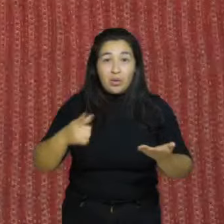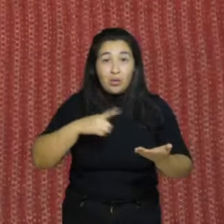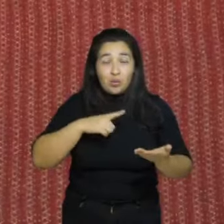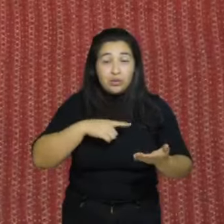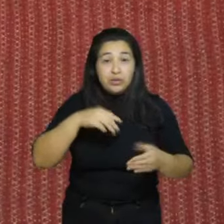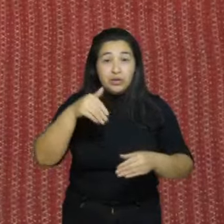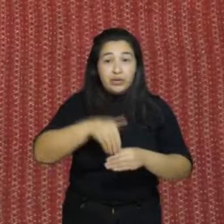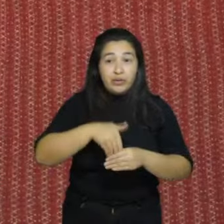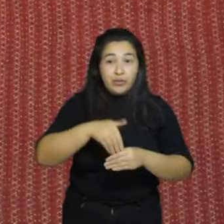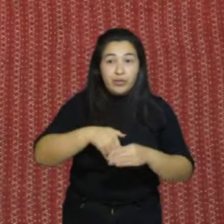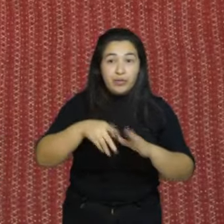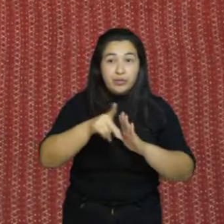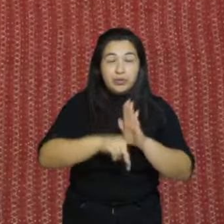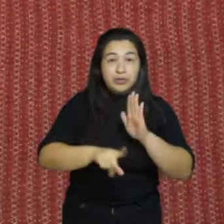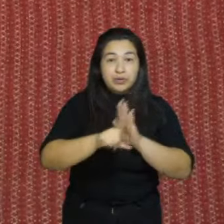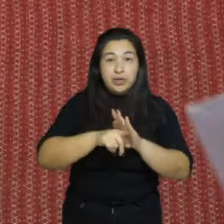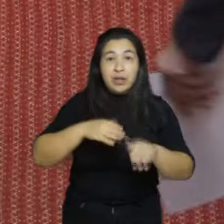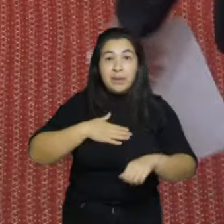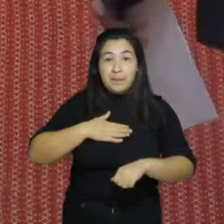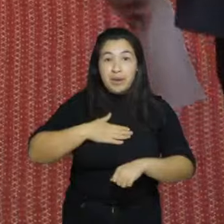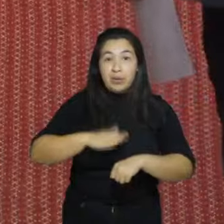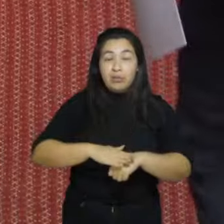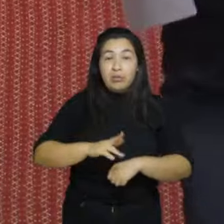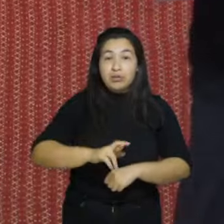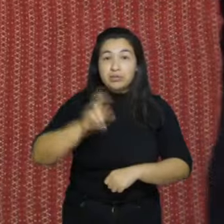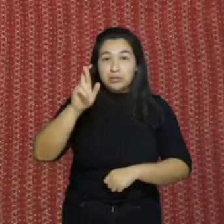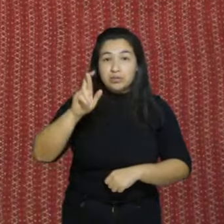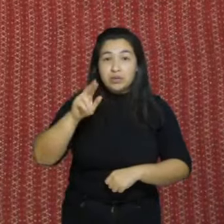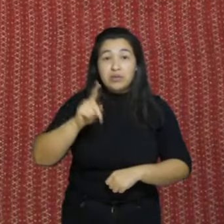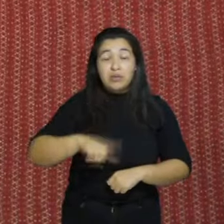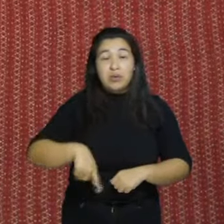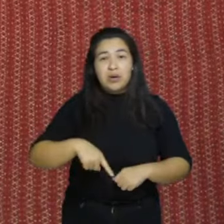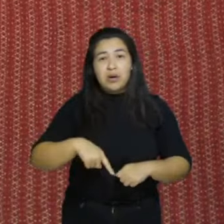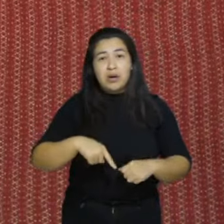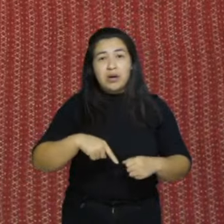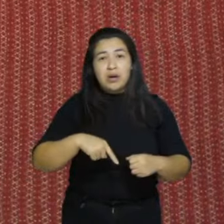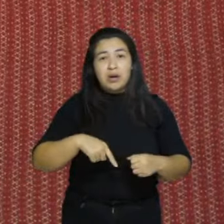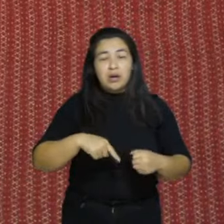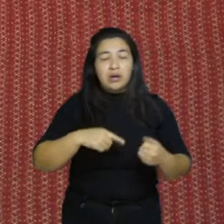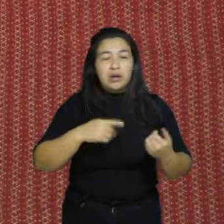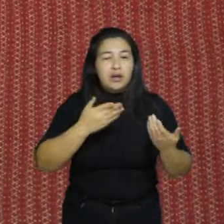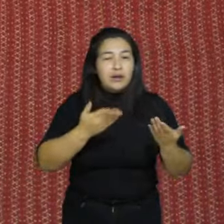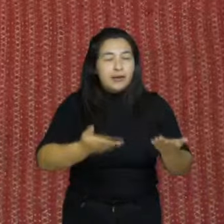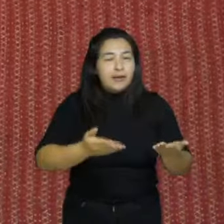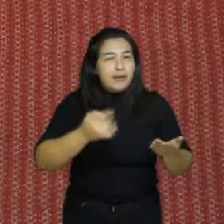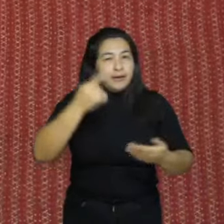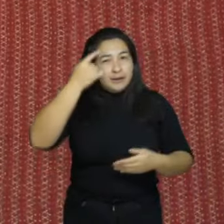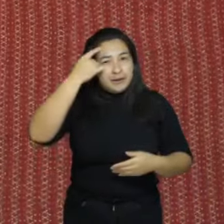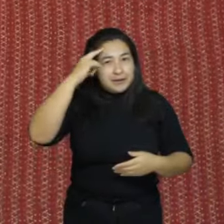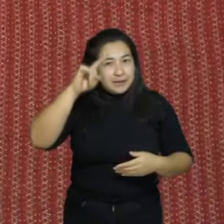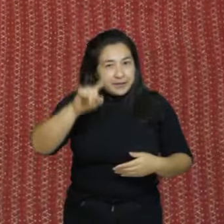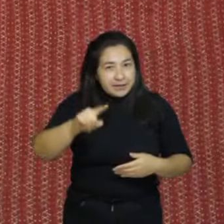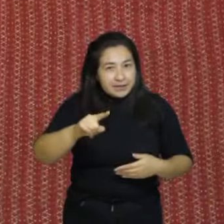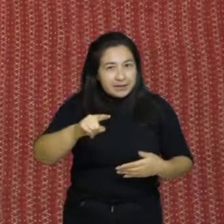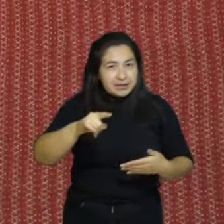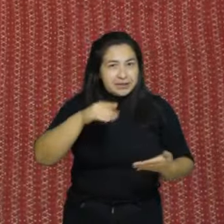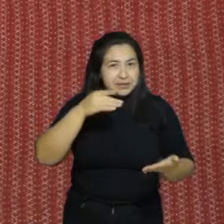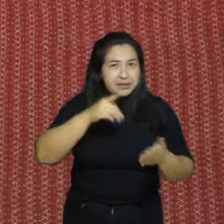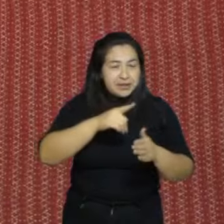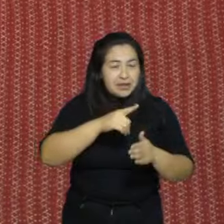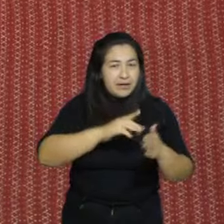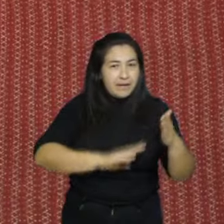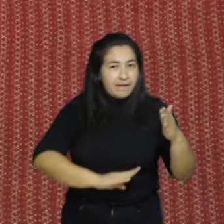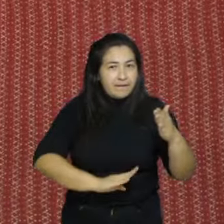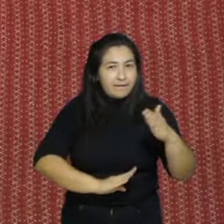um projeto de lei de minha autoria que torna indeterminado o prazo de validade de laudo de diabetes tipo